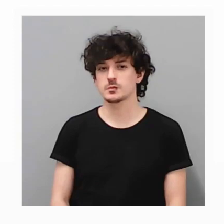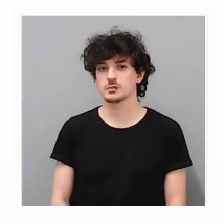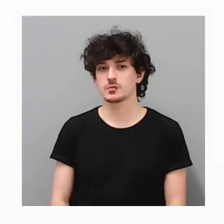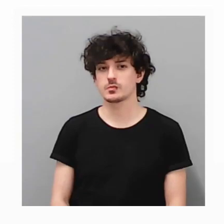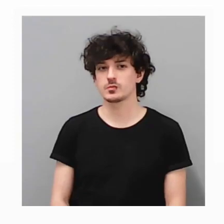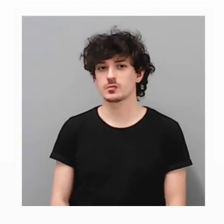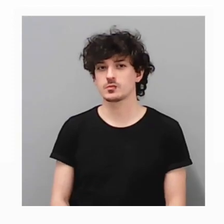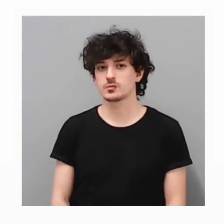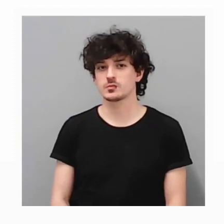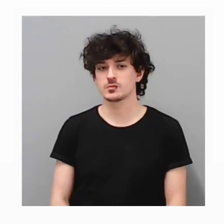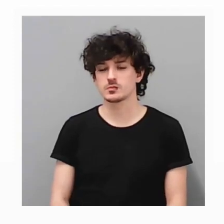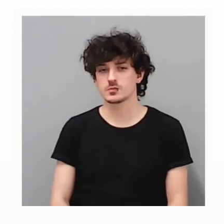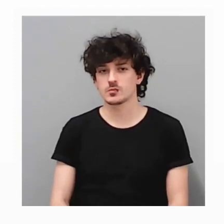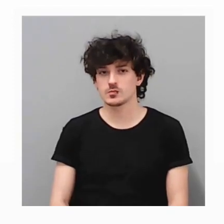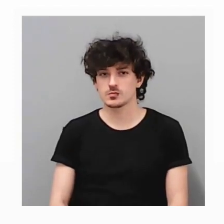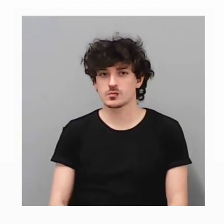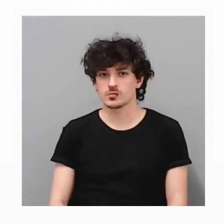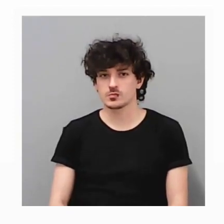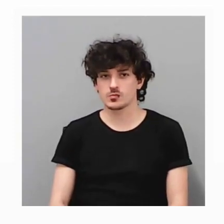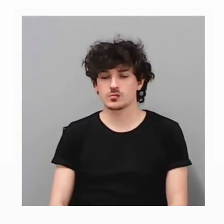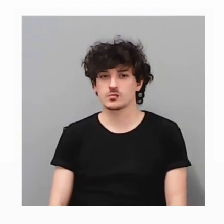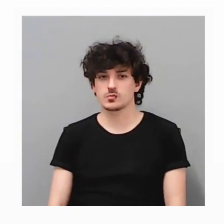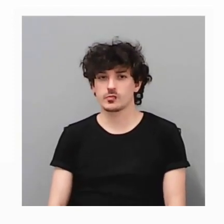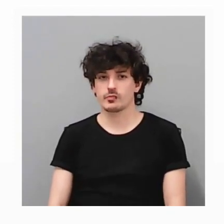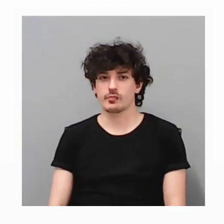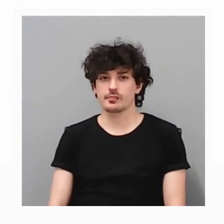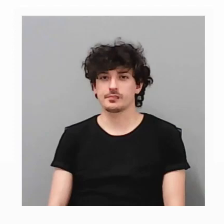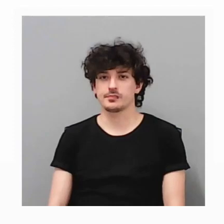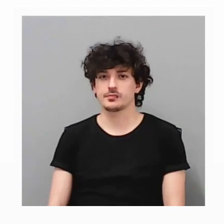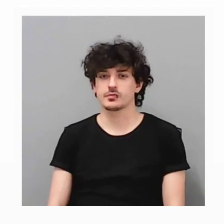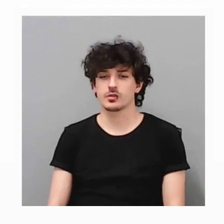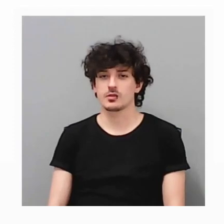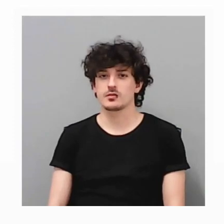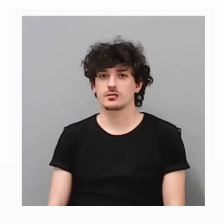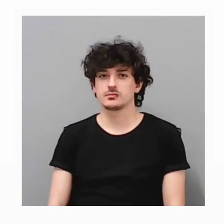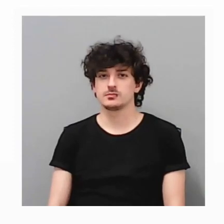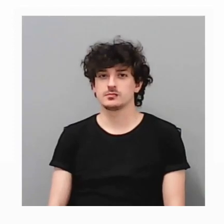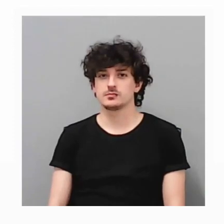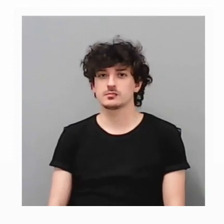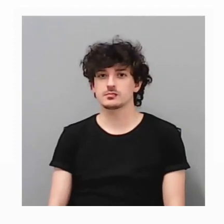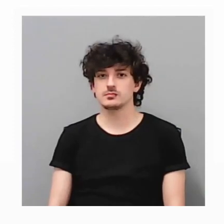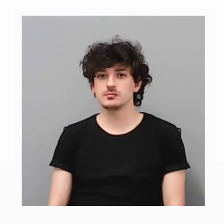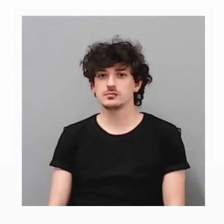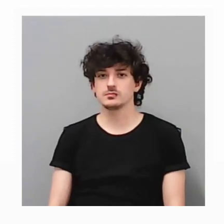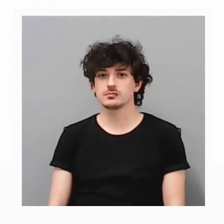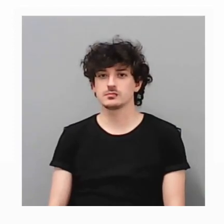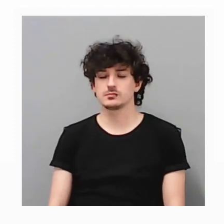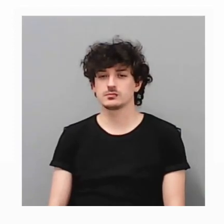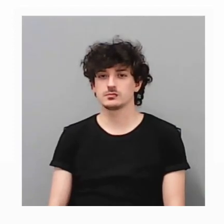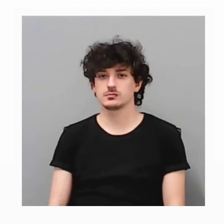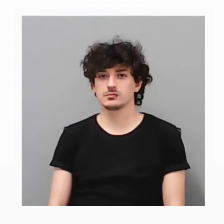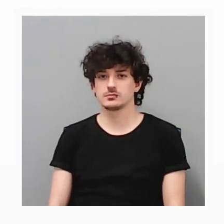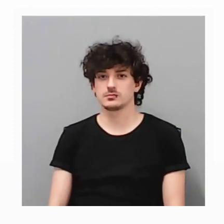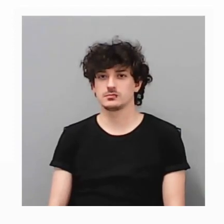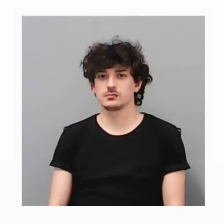Tudo o que tem a ver com as acessibilidades nas escolas, quando vão ser necessários, isto é, quando entra um aluno